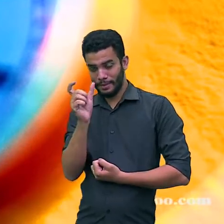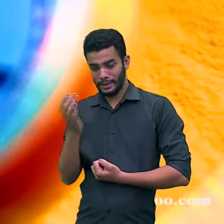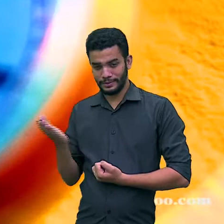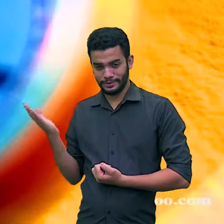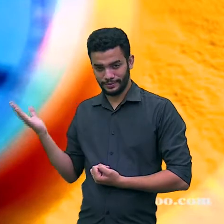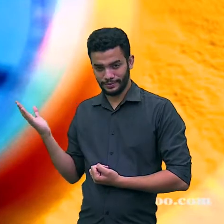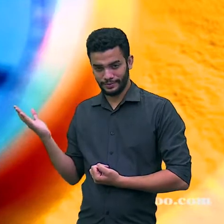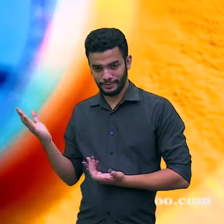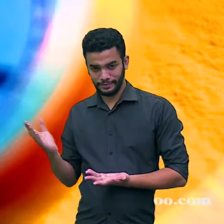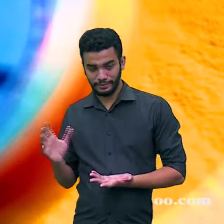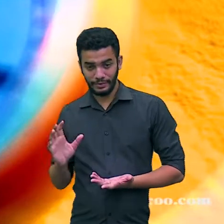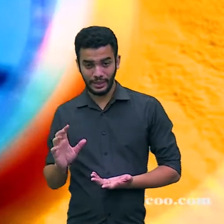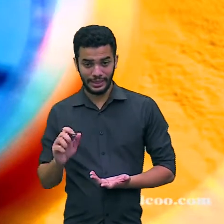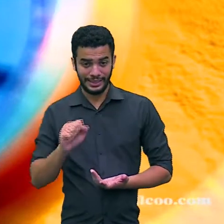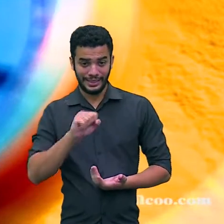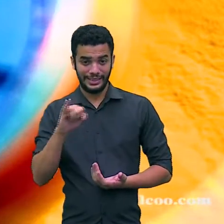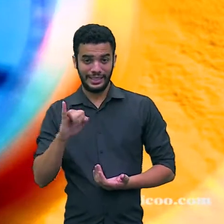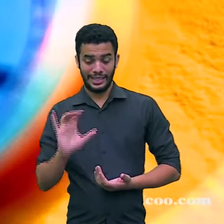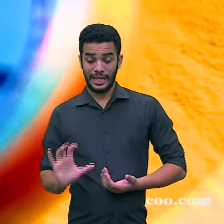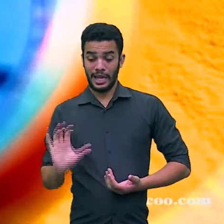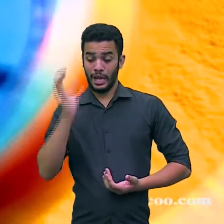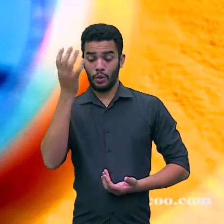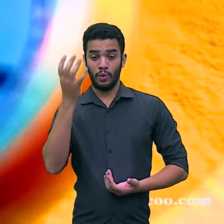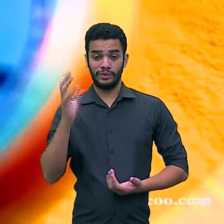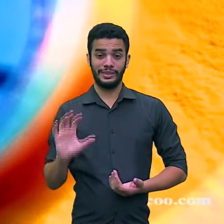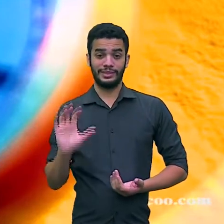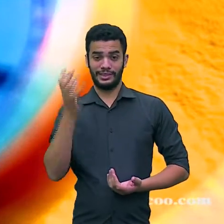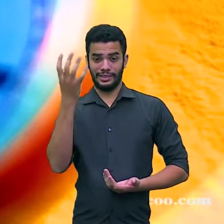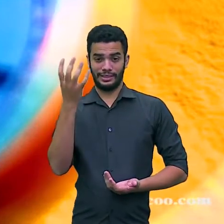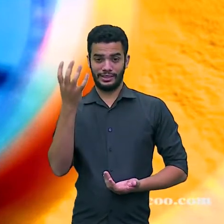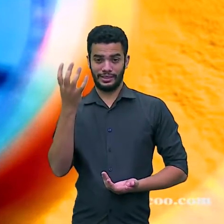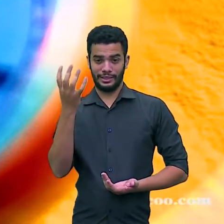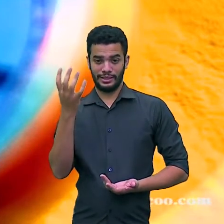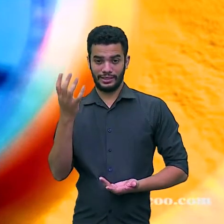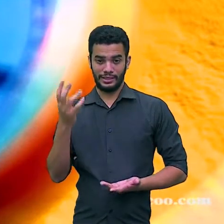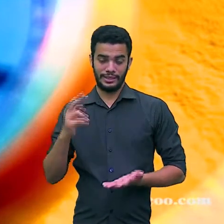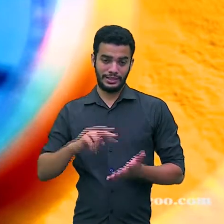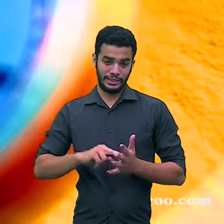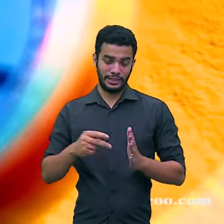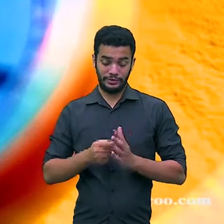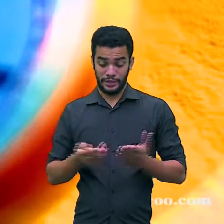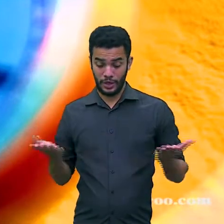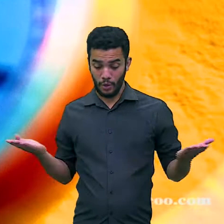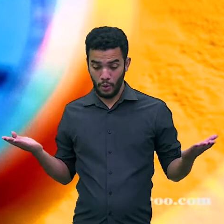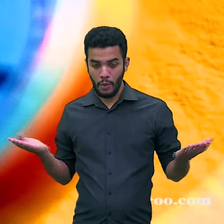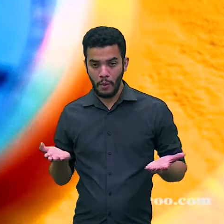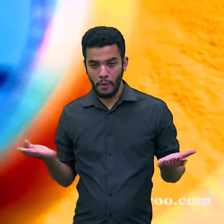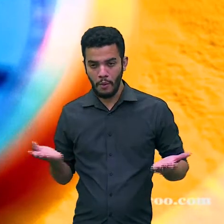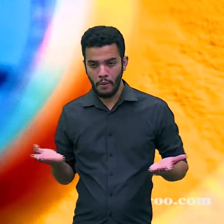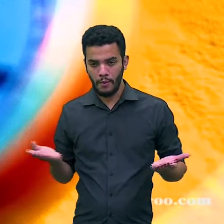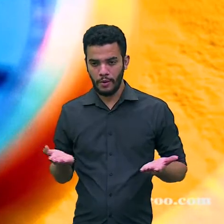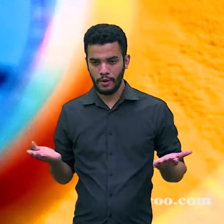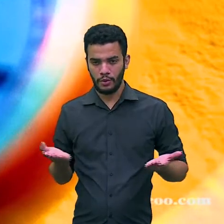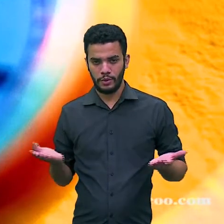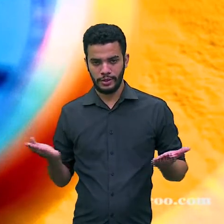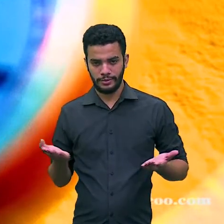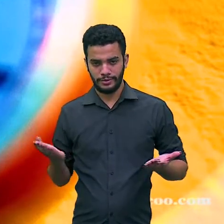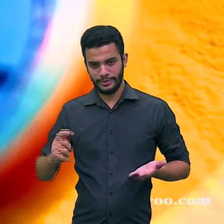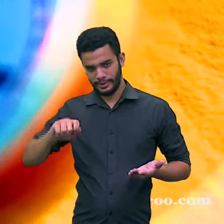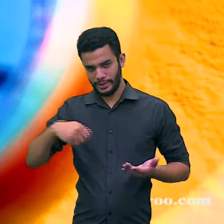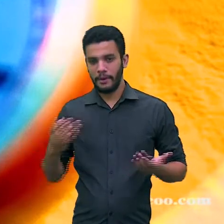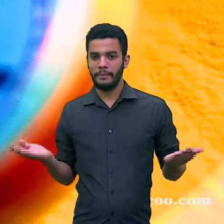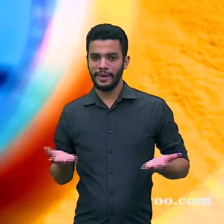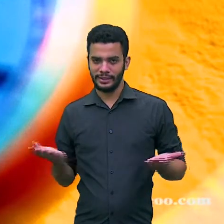seja, as que estão presentes, fazem parte do tempo, sim, do tempo presente, que é muito comum no nosso